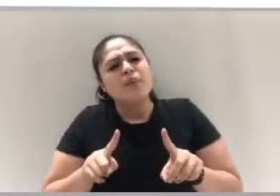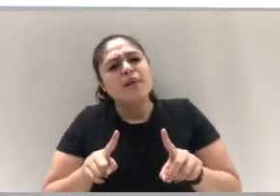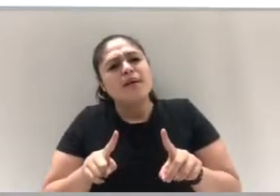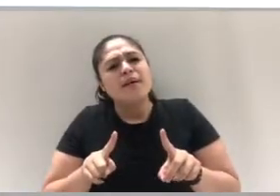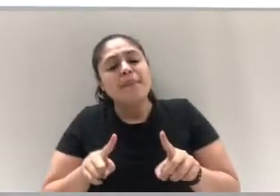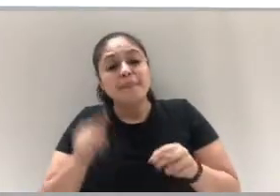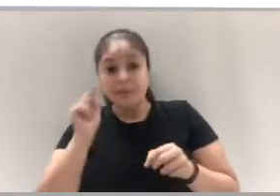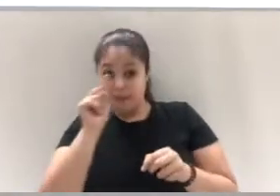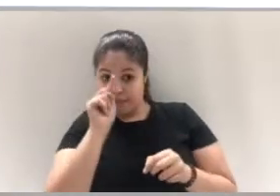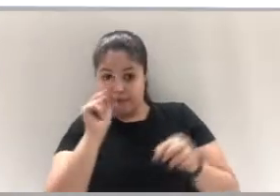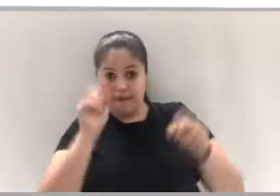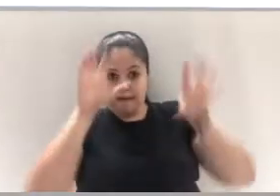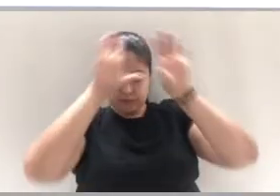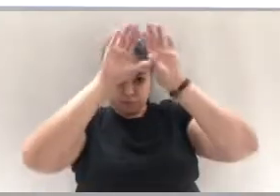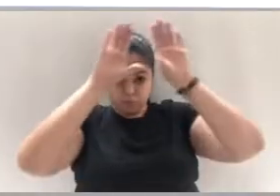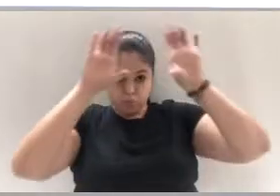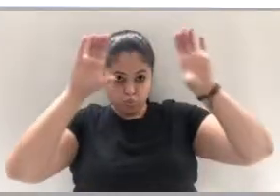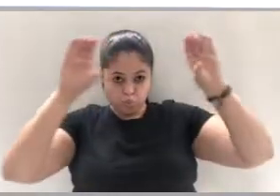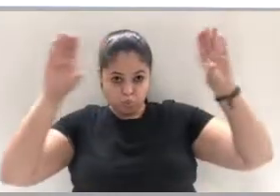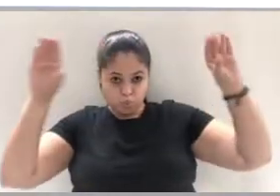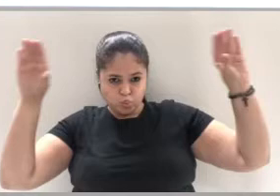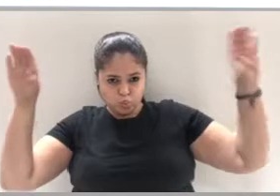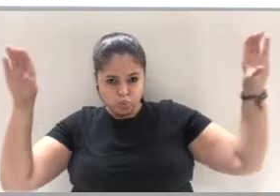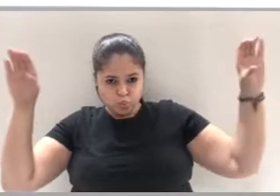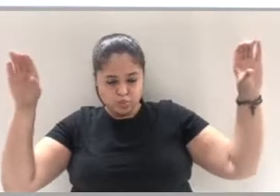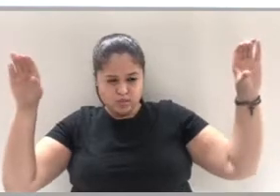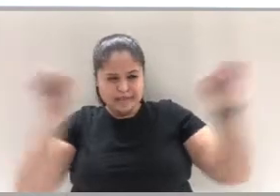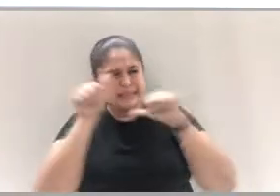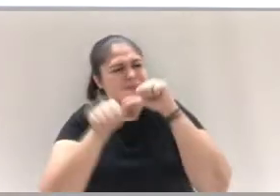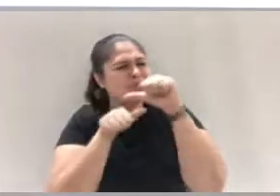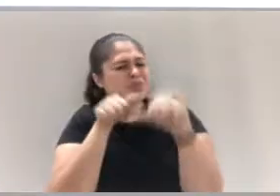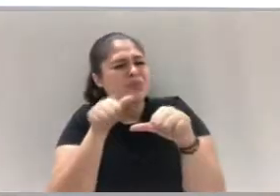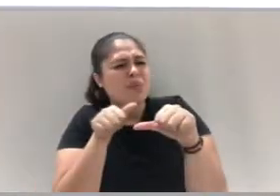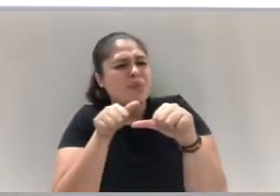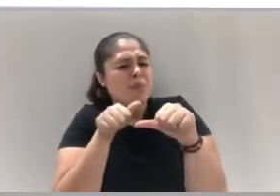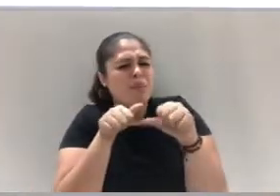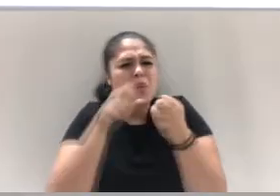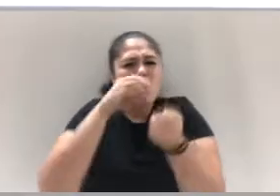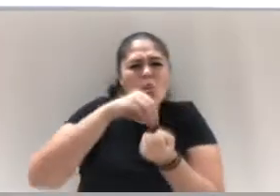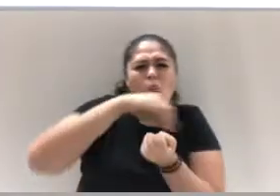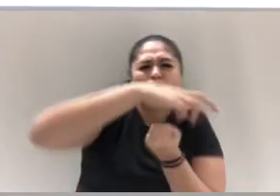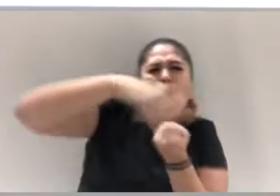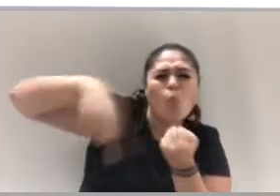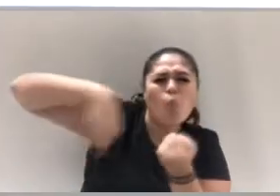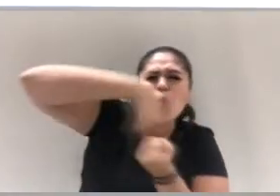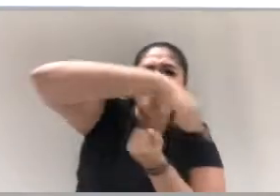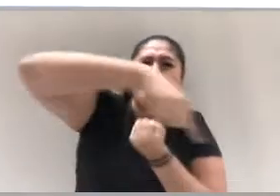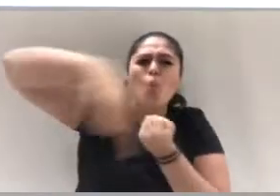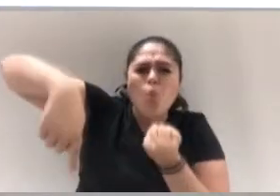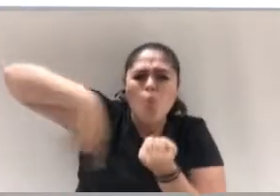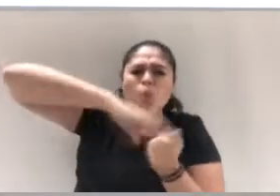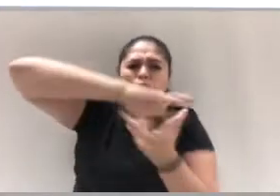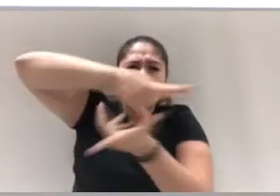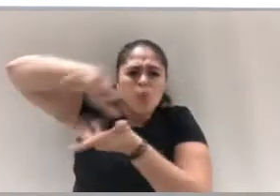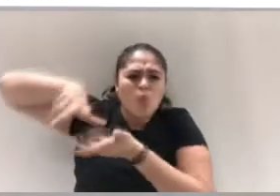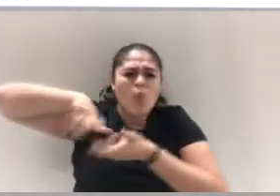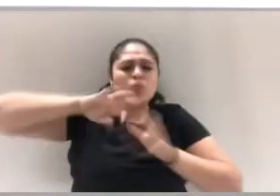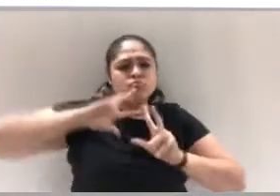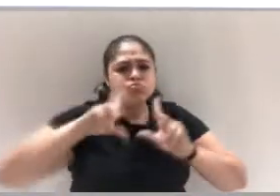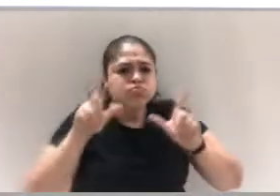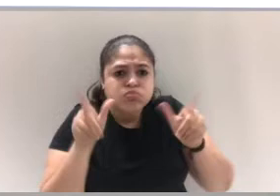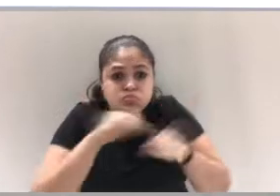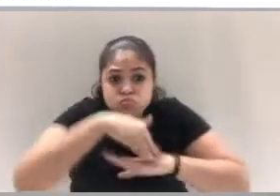Mas, para essa nuvem vir a se transformar em um sistema